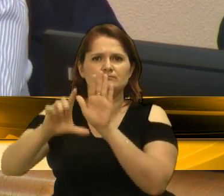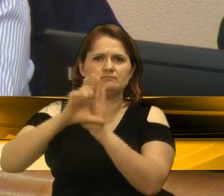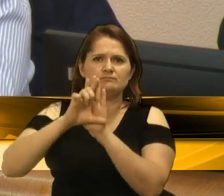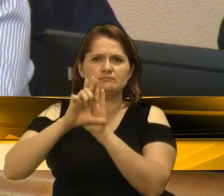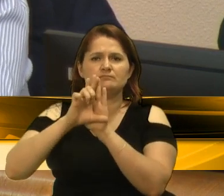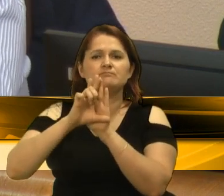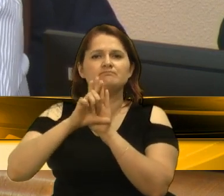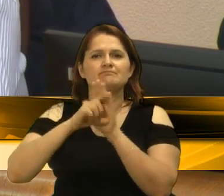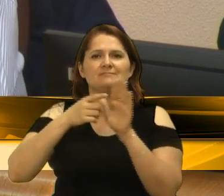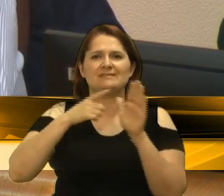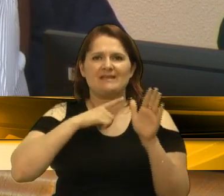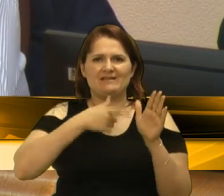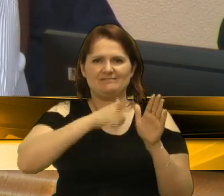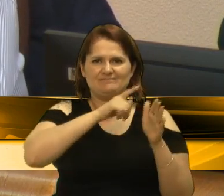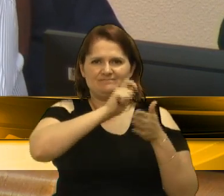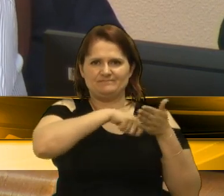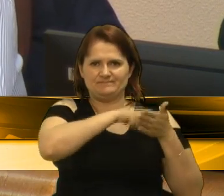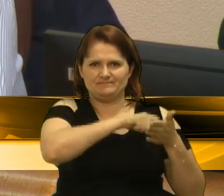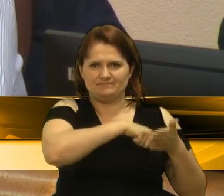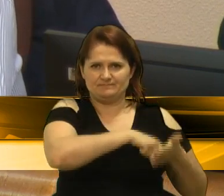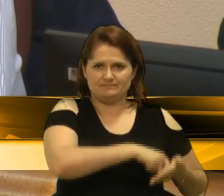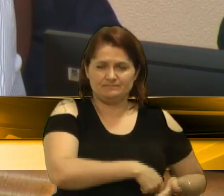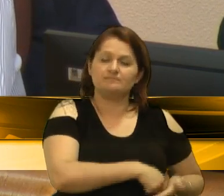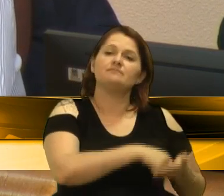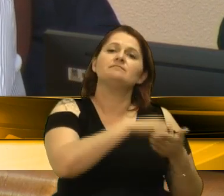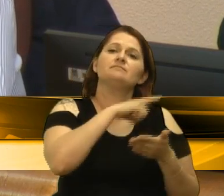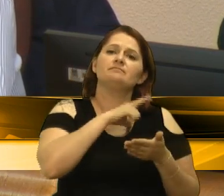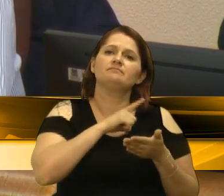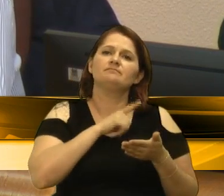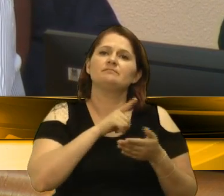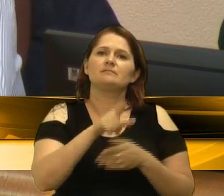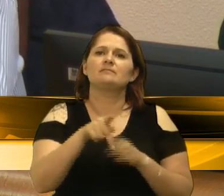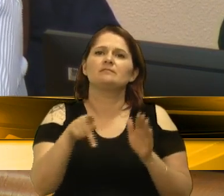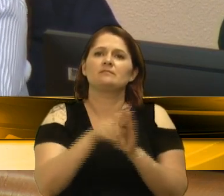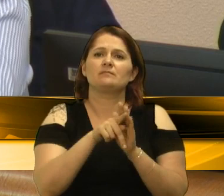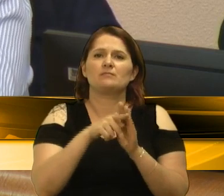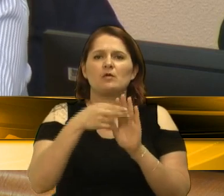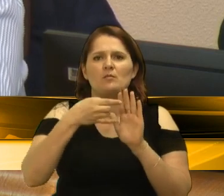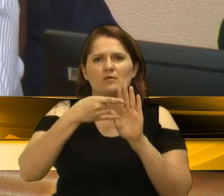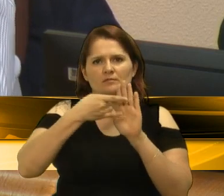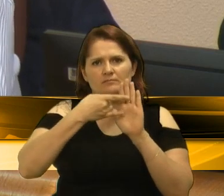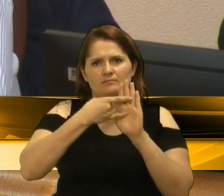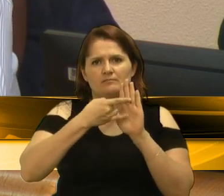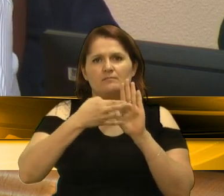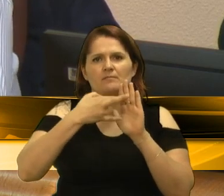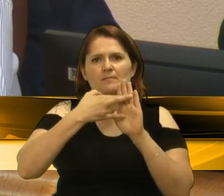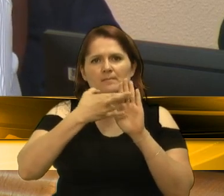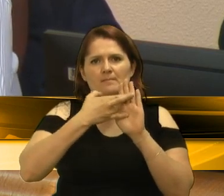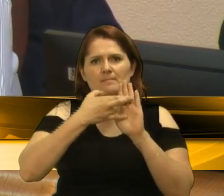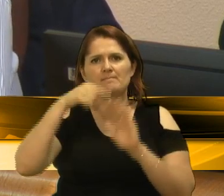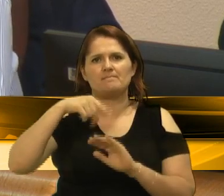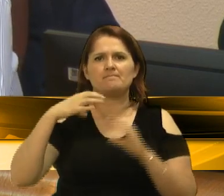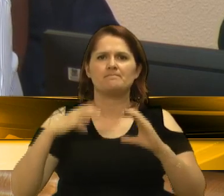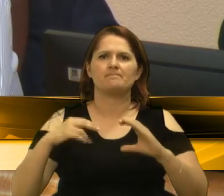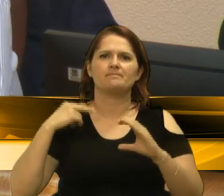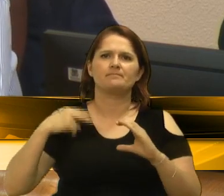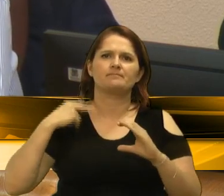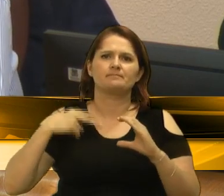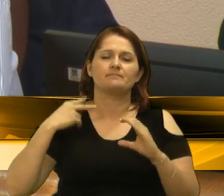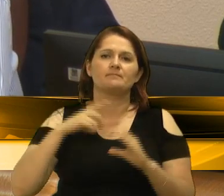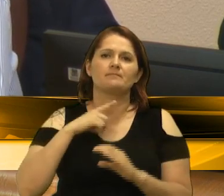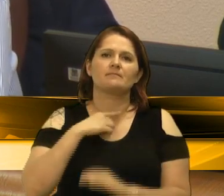integrantes infracinados, requer, de acordo com as disposições regimentais contidas no regimento interno desta Casa, a retirada do requerimento de